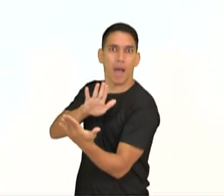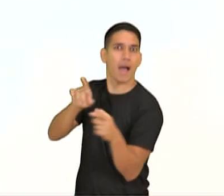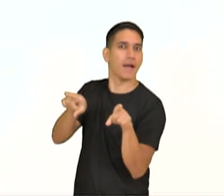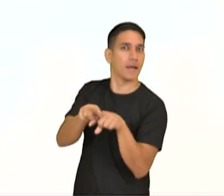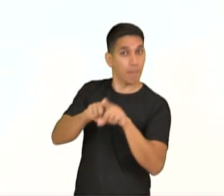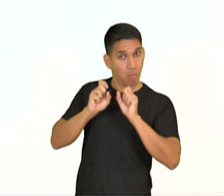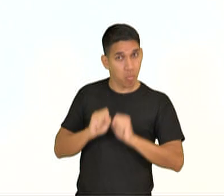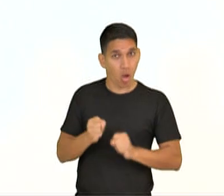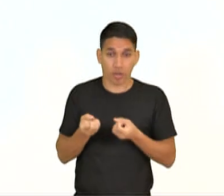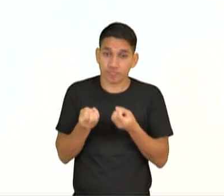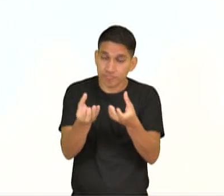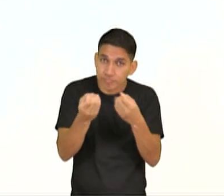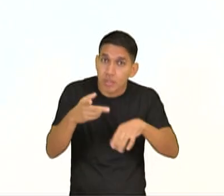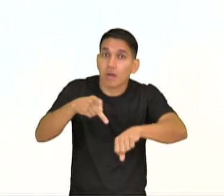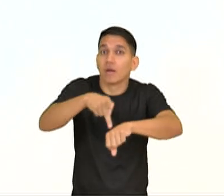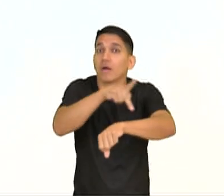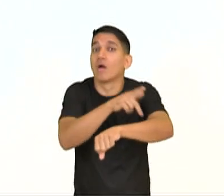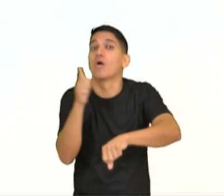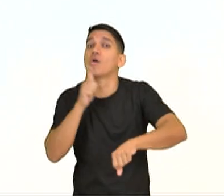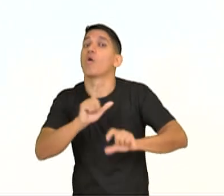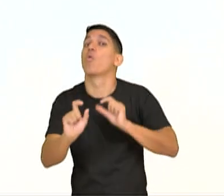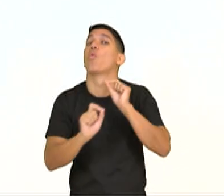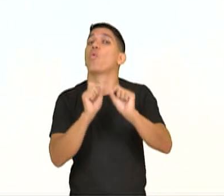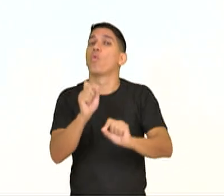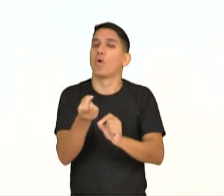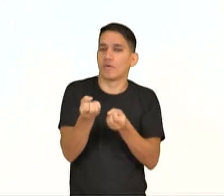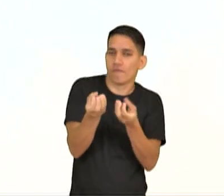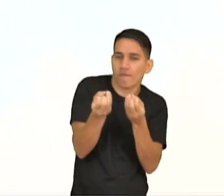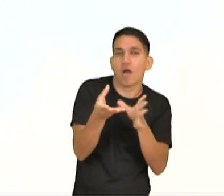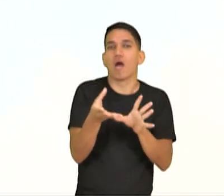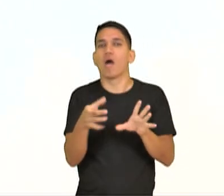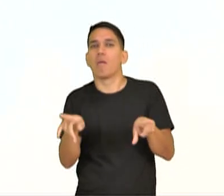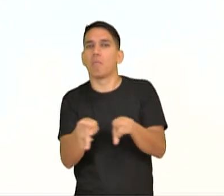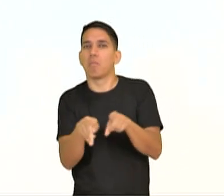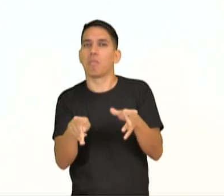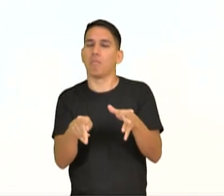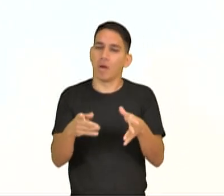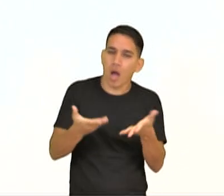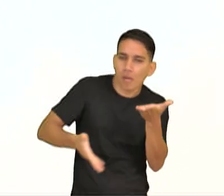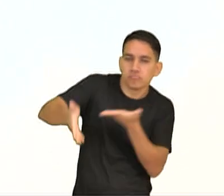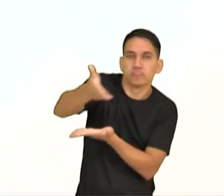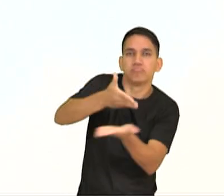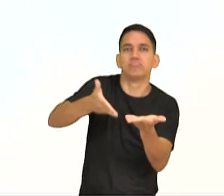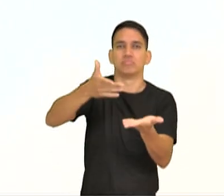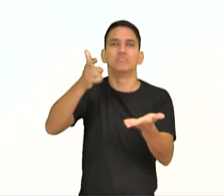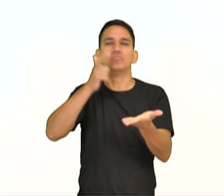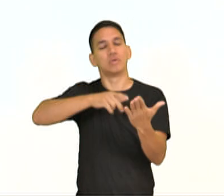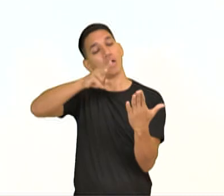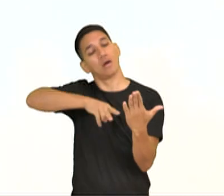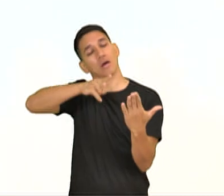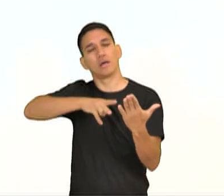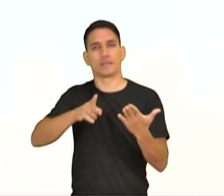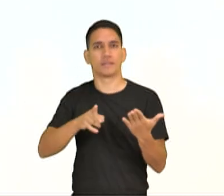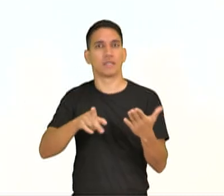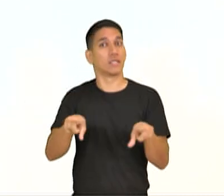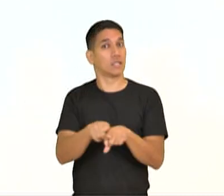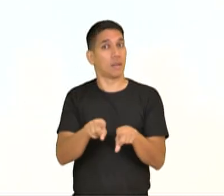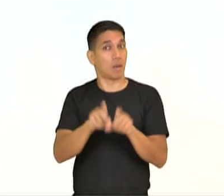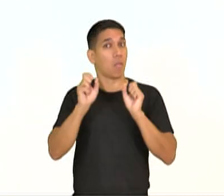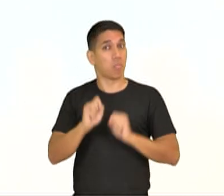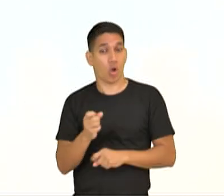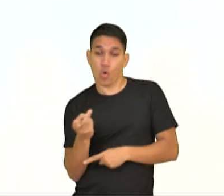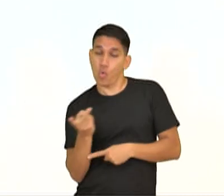educativas, pedagógicas, transmitindo uma informação à população. Nós podemos ter também aliados ali os dois